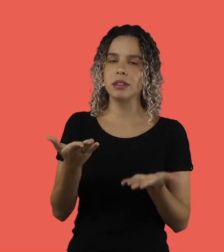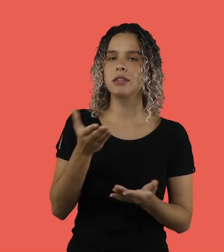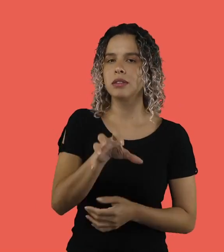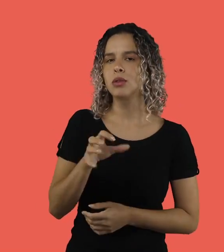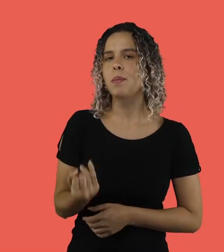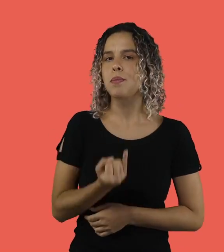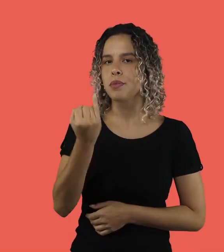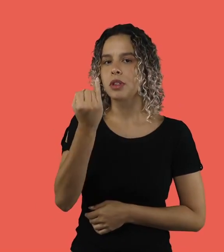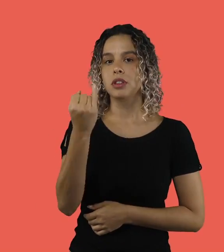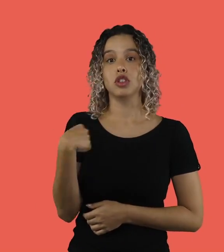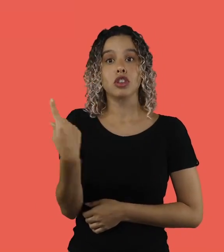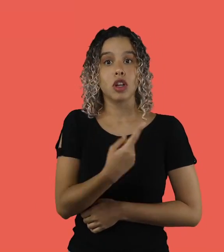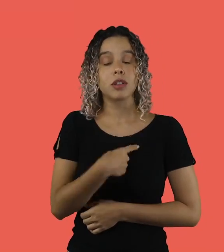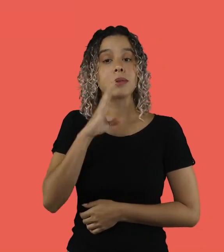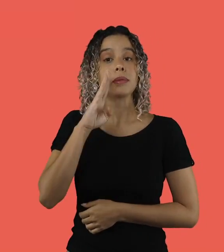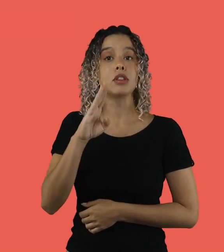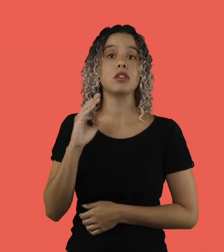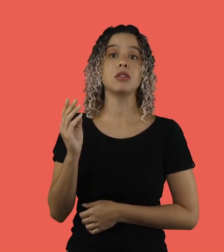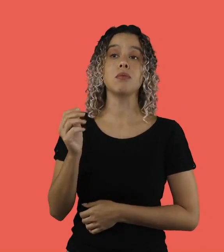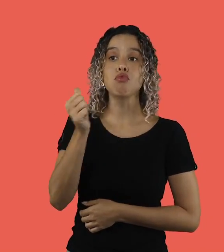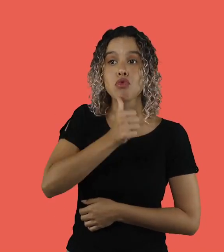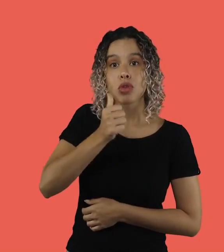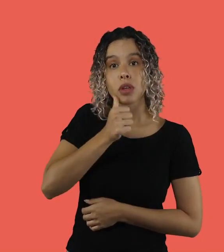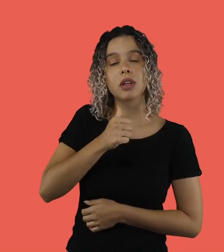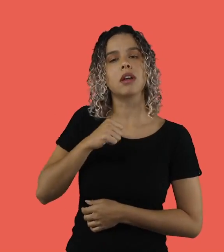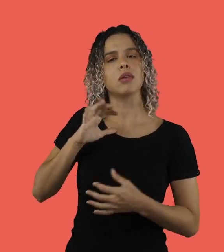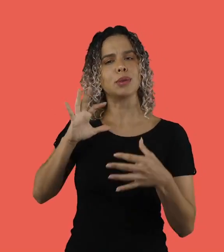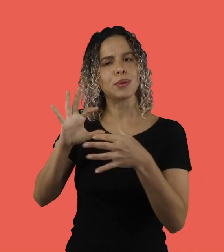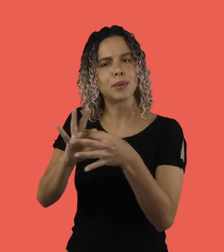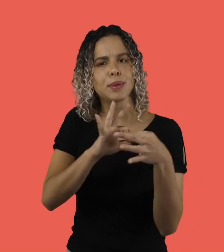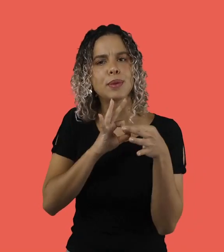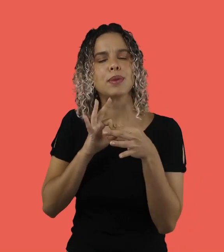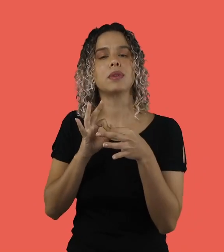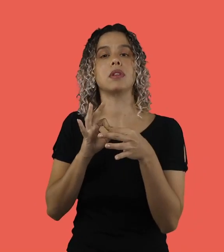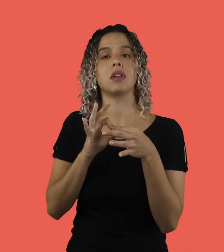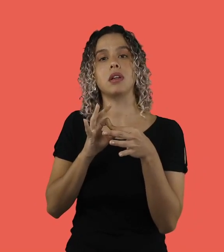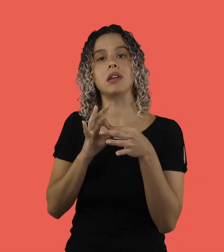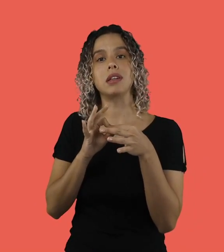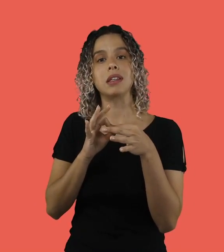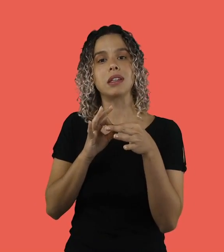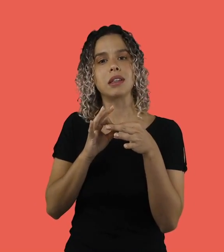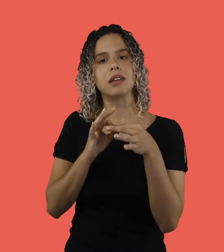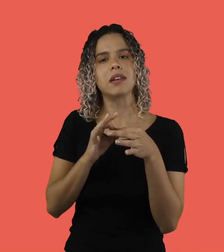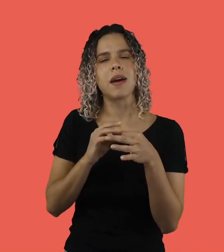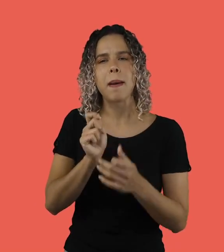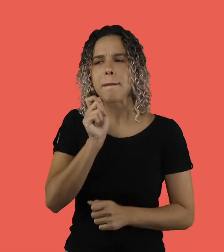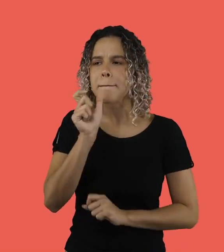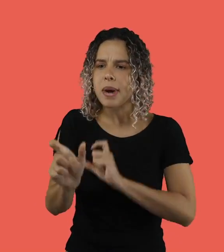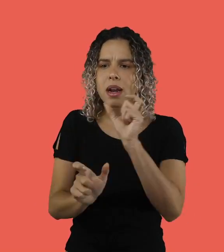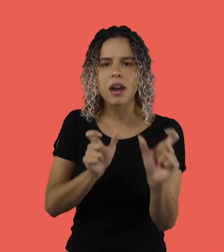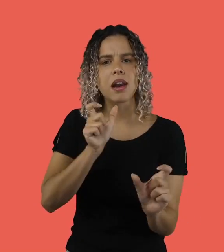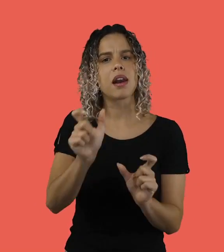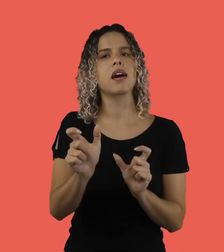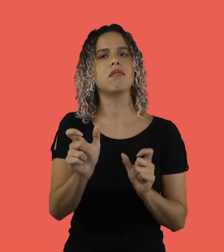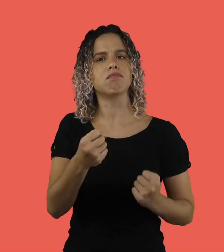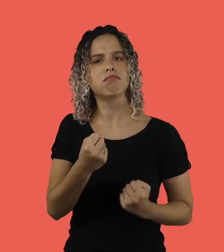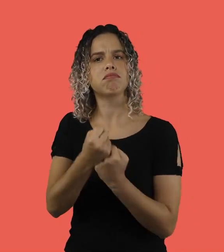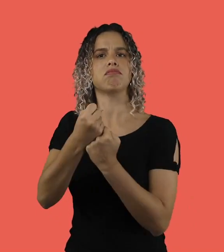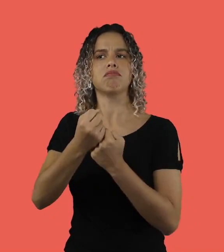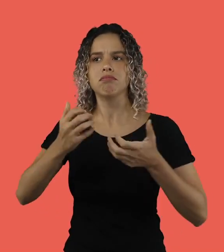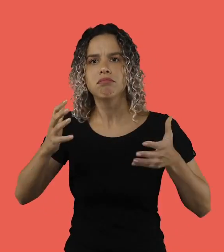eu acho que é muito importante isso, assim, que nós, principalmente nós mulheres, a gente se una, e a gente diga